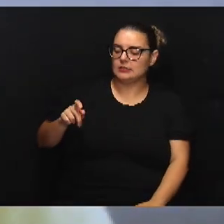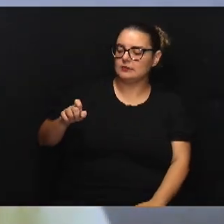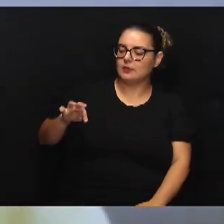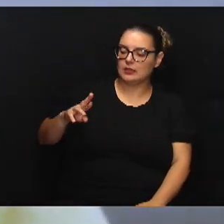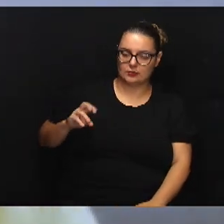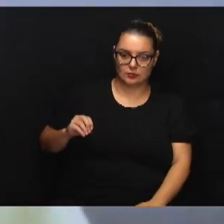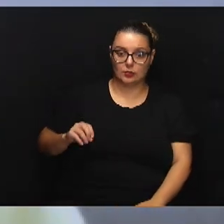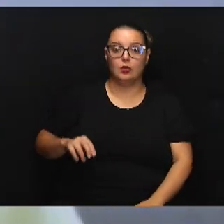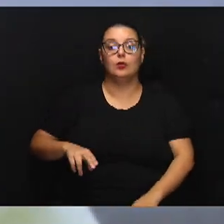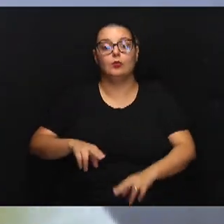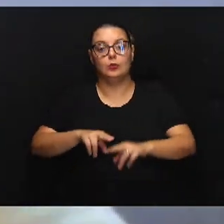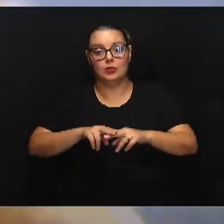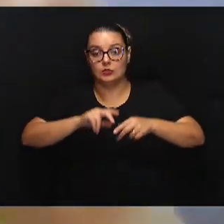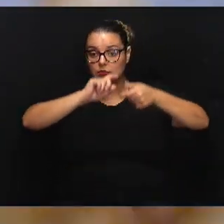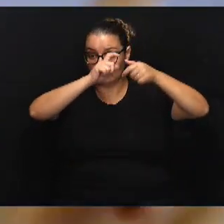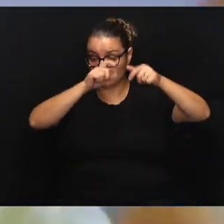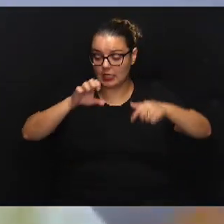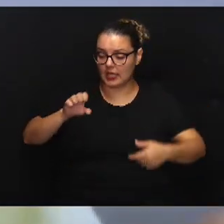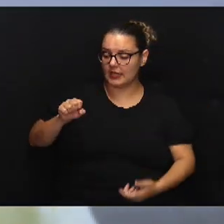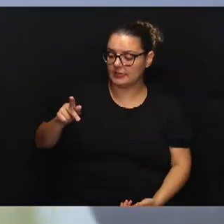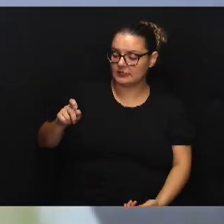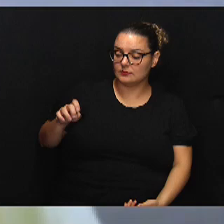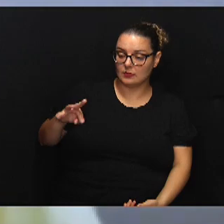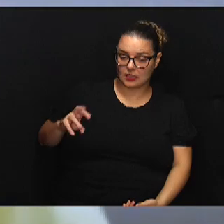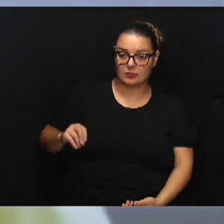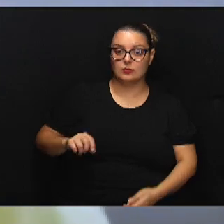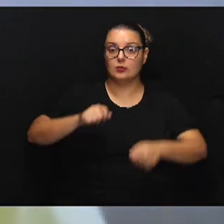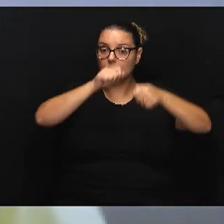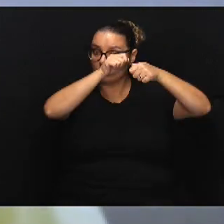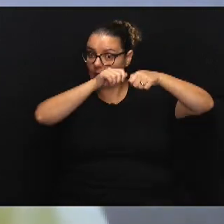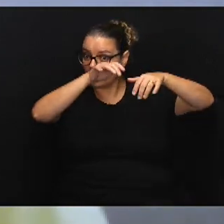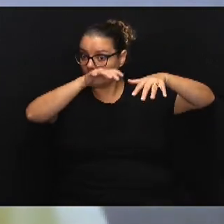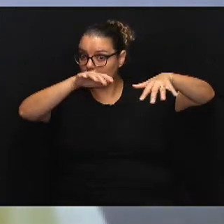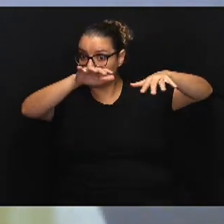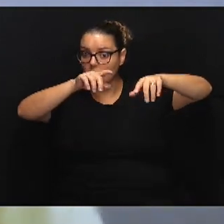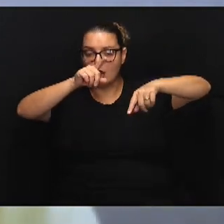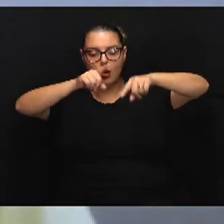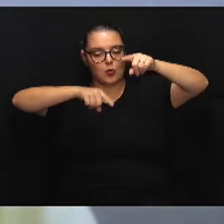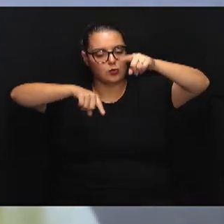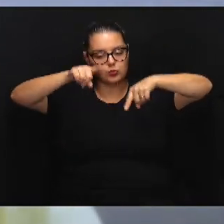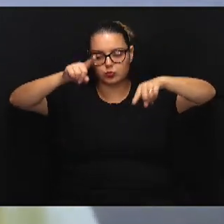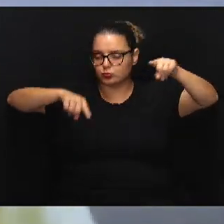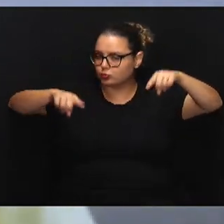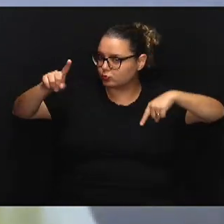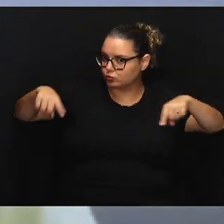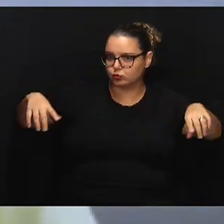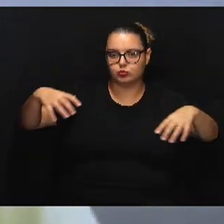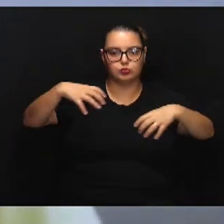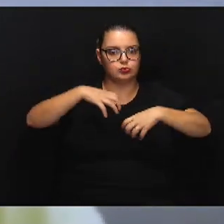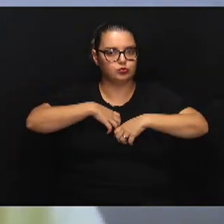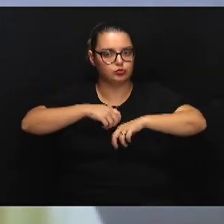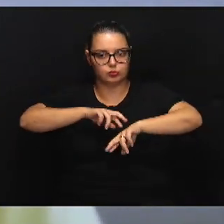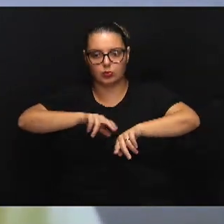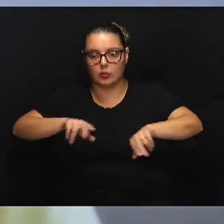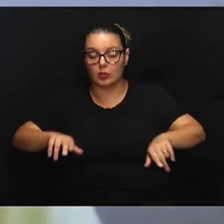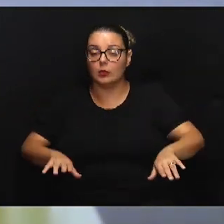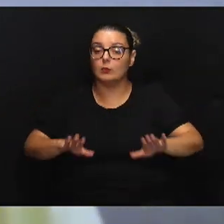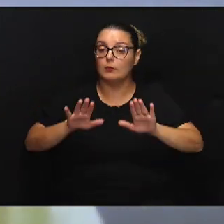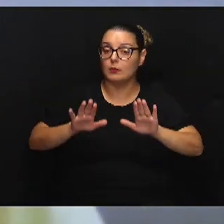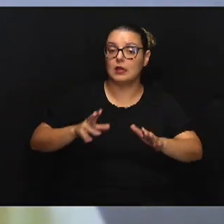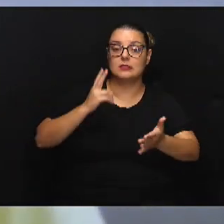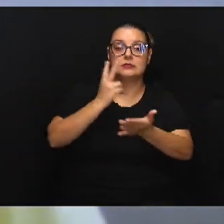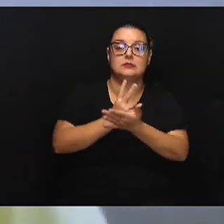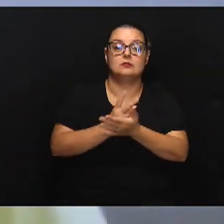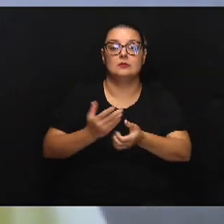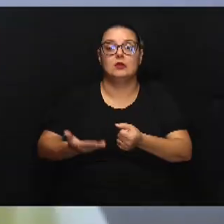chamamos transtorno do espectro autista, porque vai uma variabilidade de sintomas, mas sempre